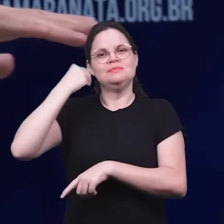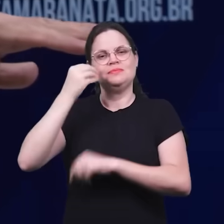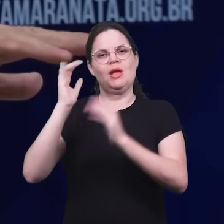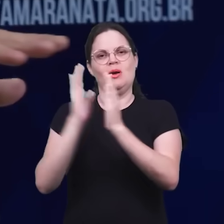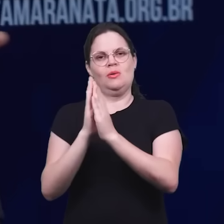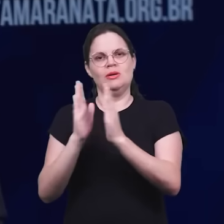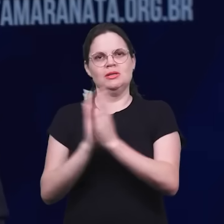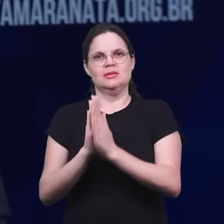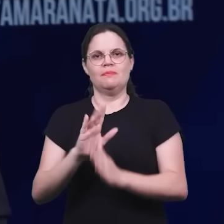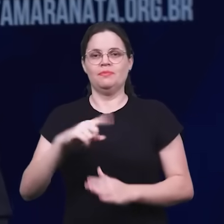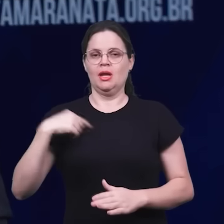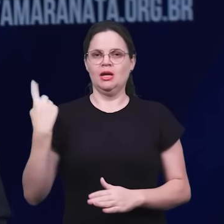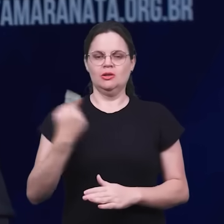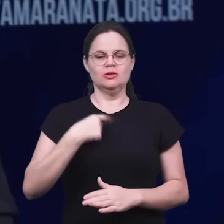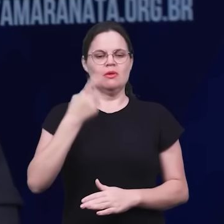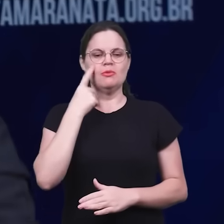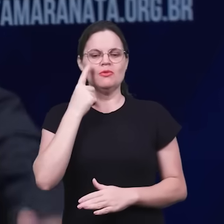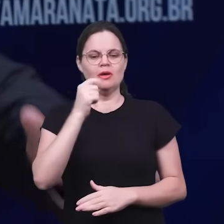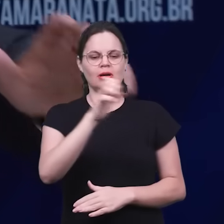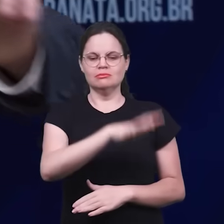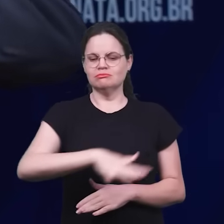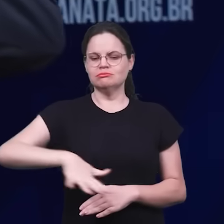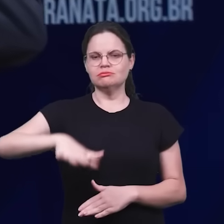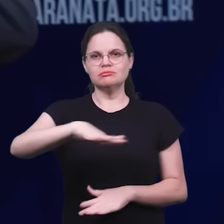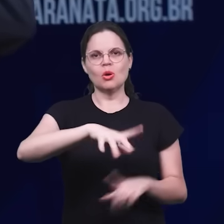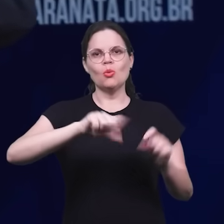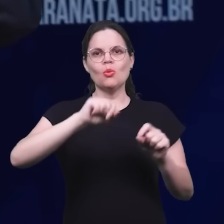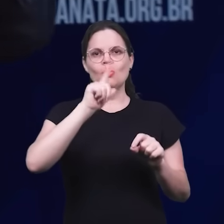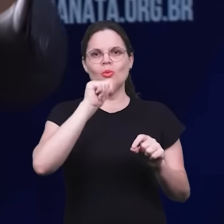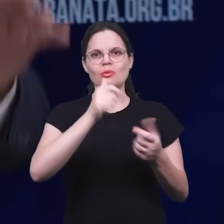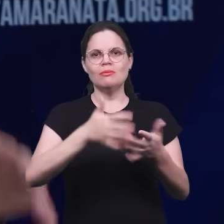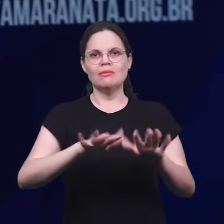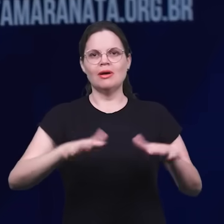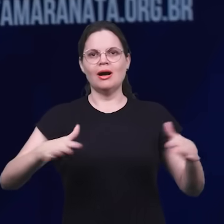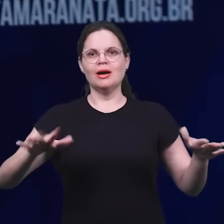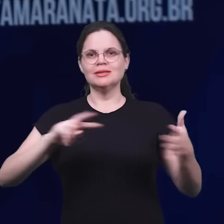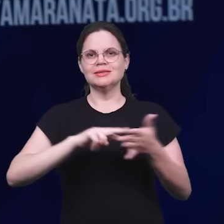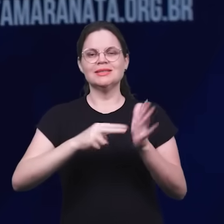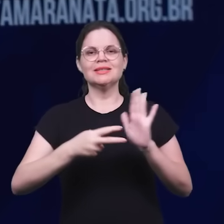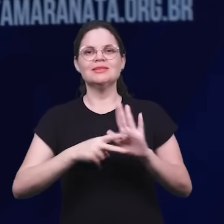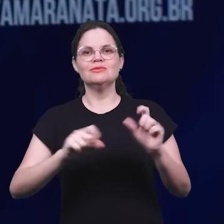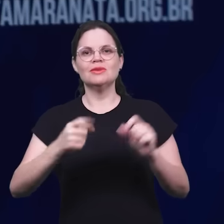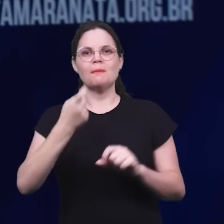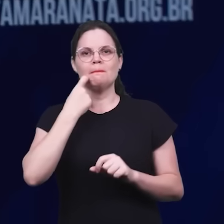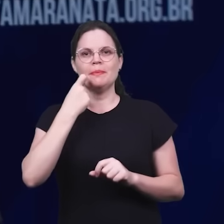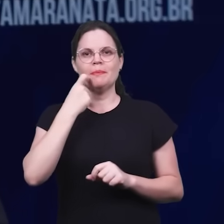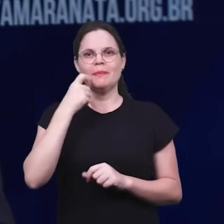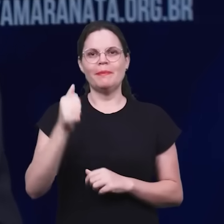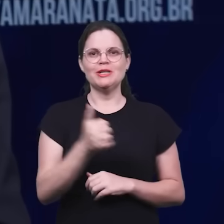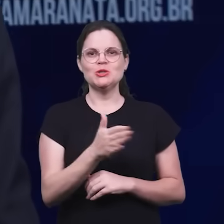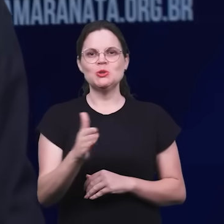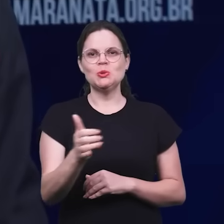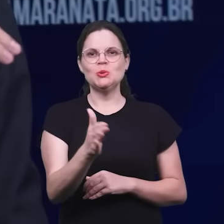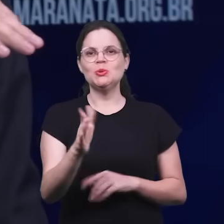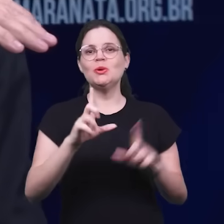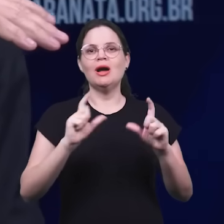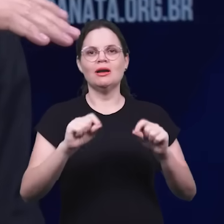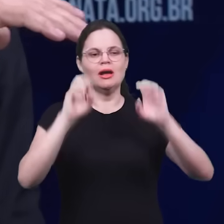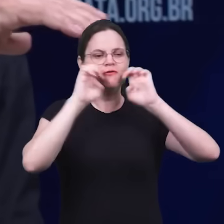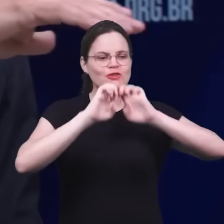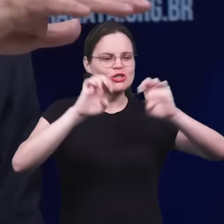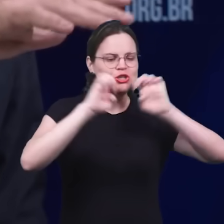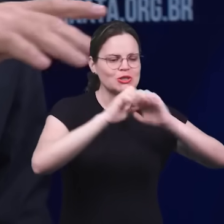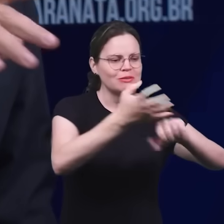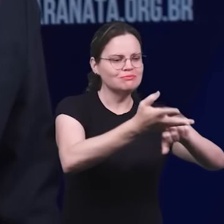ver esse campo que está aí, esse grande campo de trabalho. Os peixes, a evangelização, o homem que vai